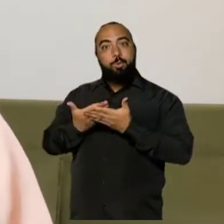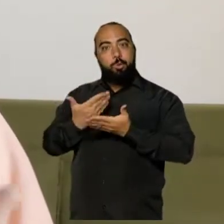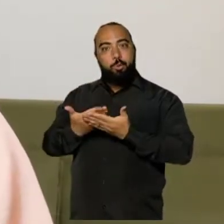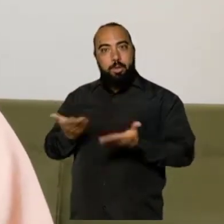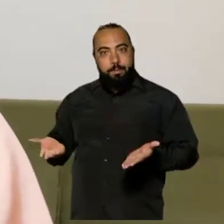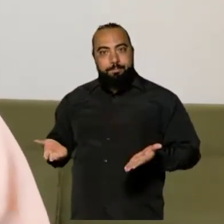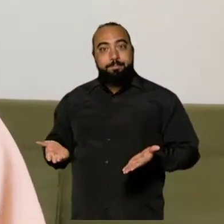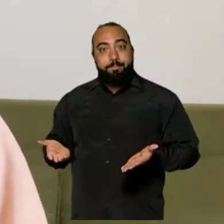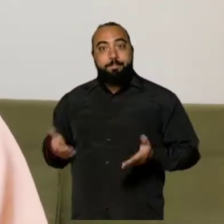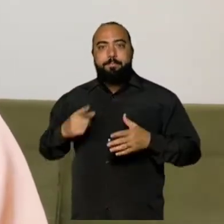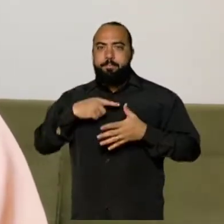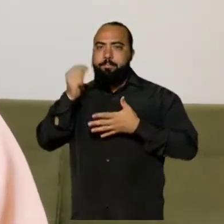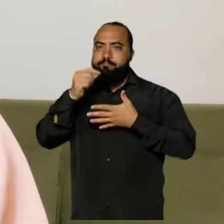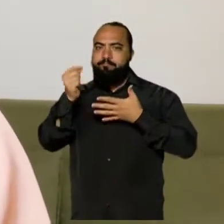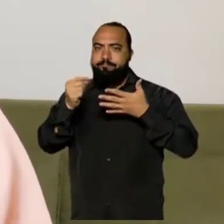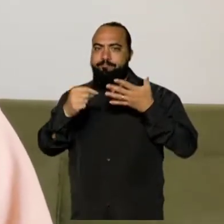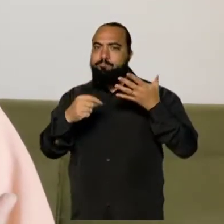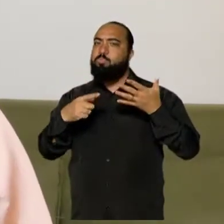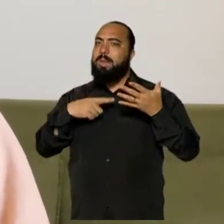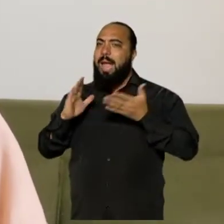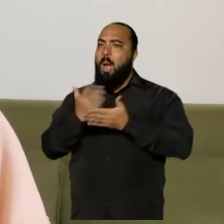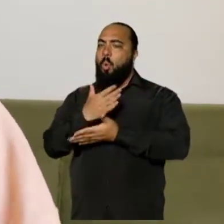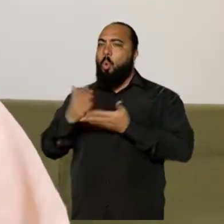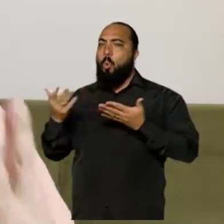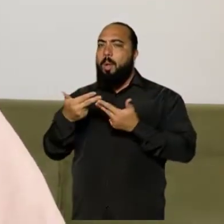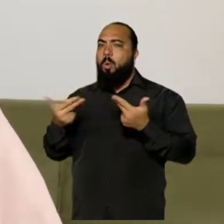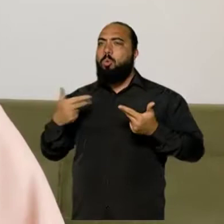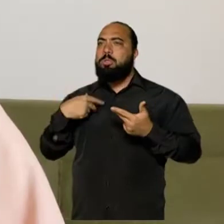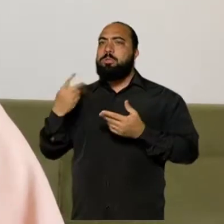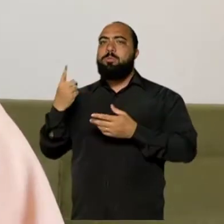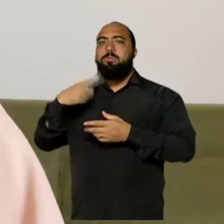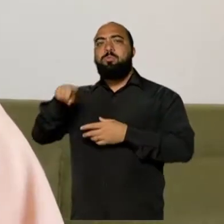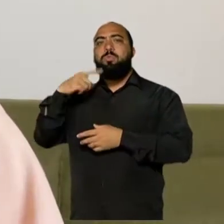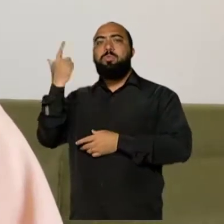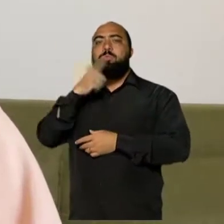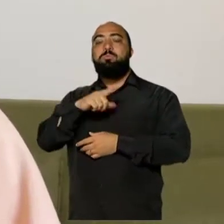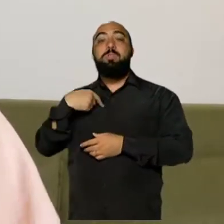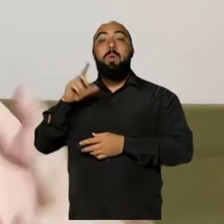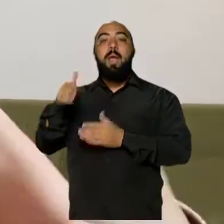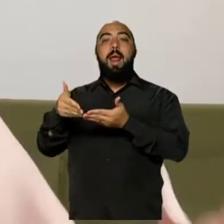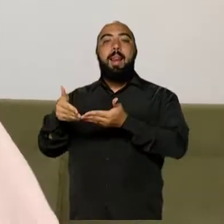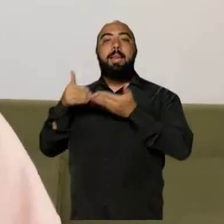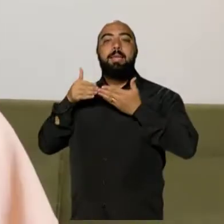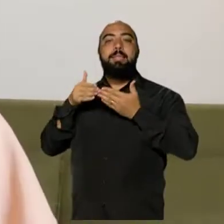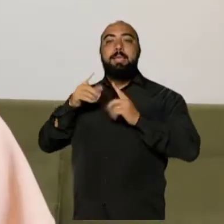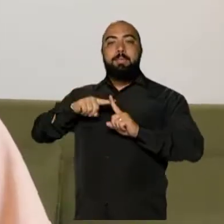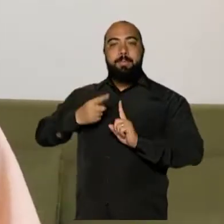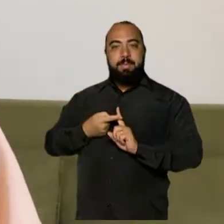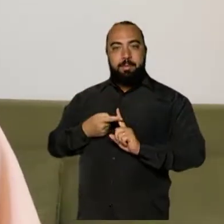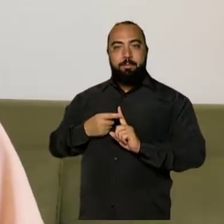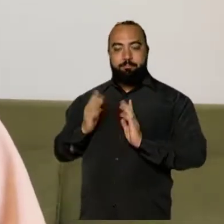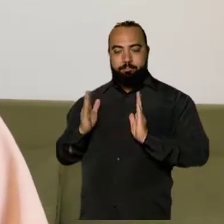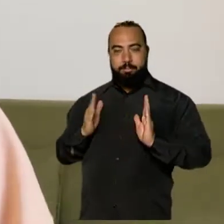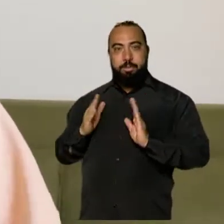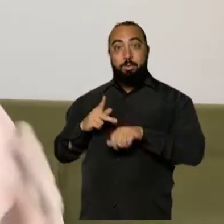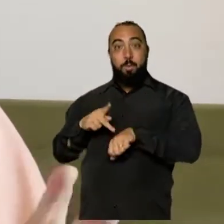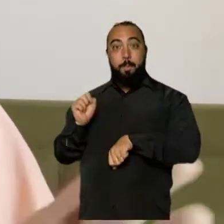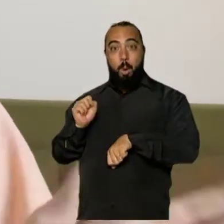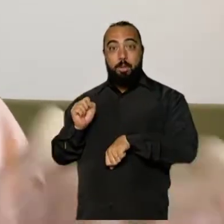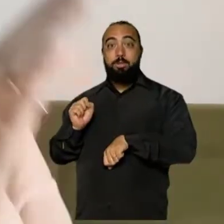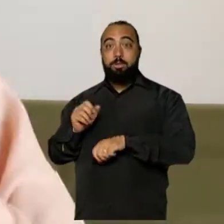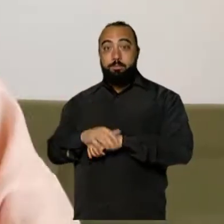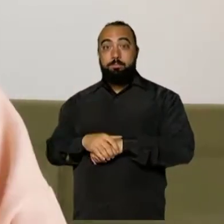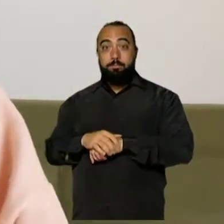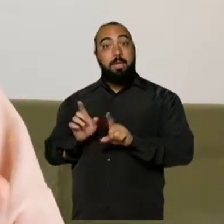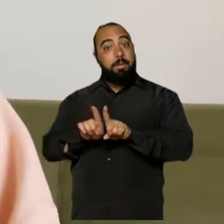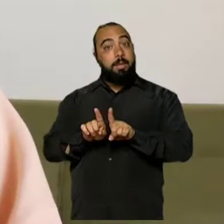Existem algumas questões que a gente tem conseguido implementar, por exemplo, questão da licença maternidade durante o período de pós-graduação, a questão